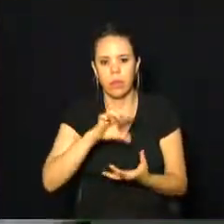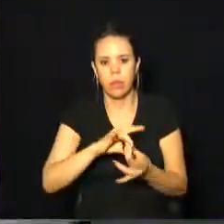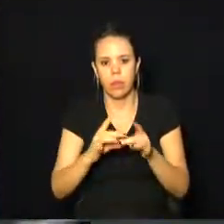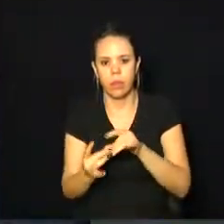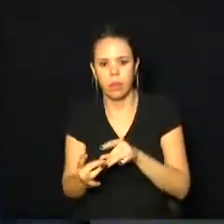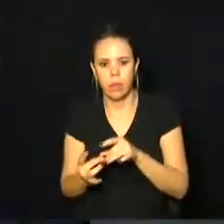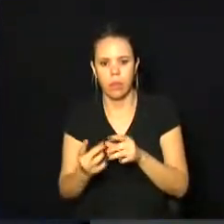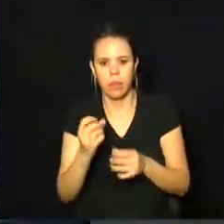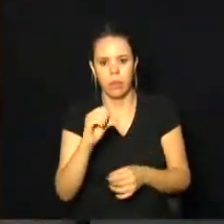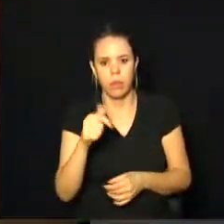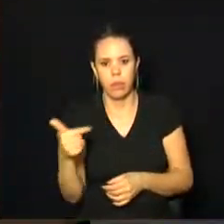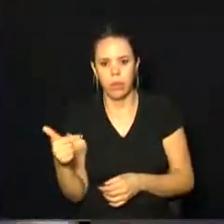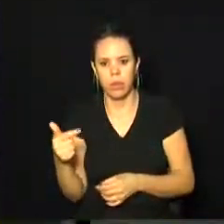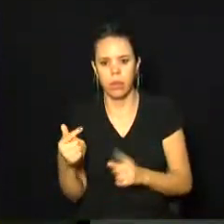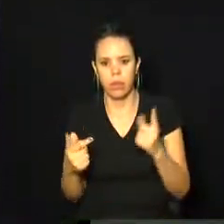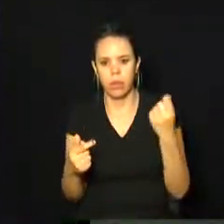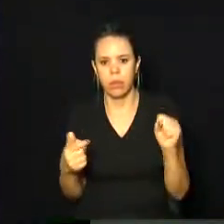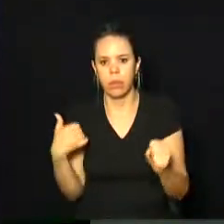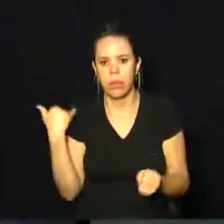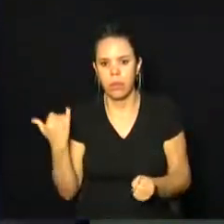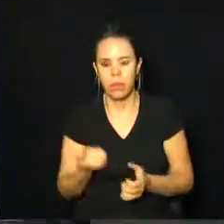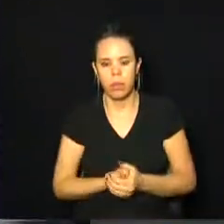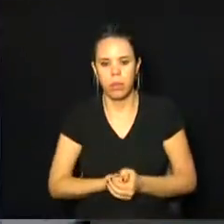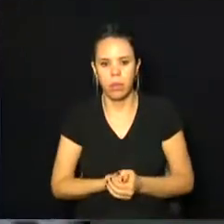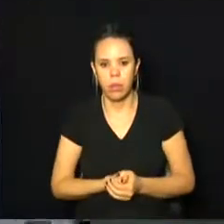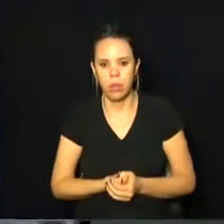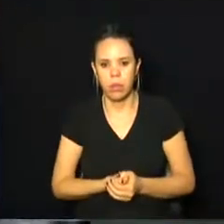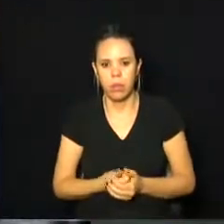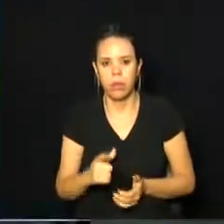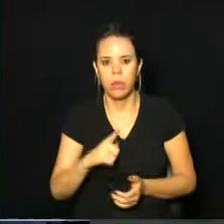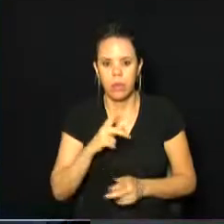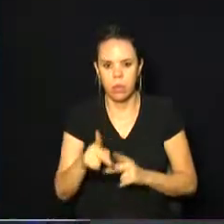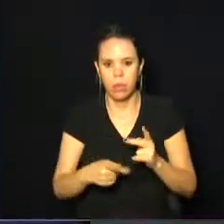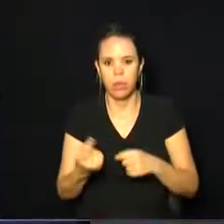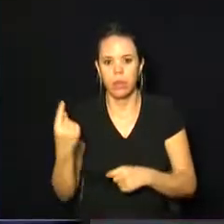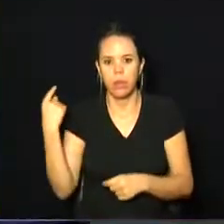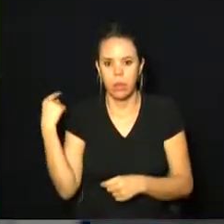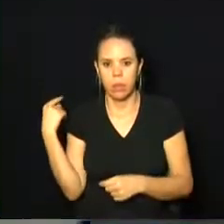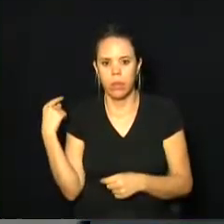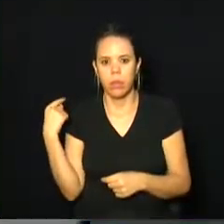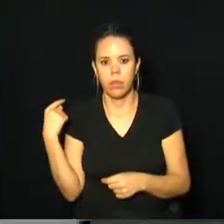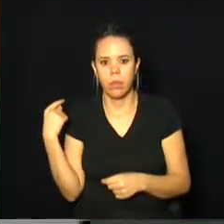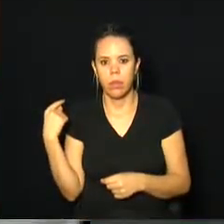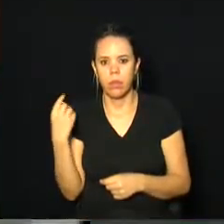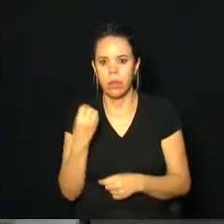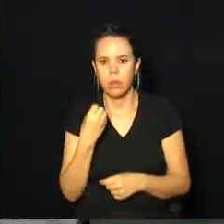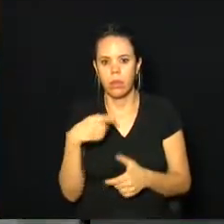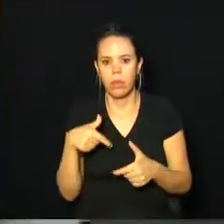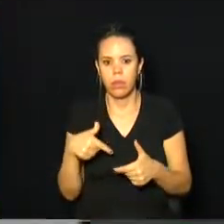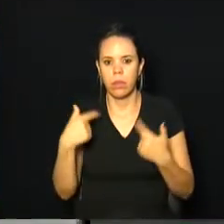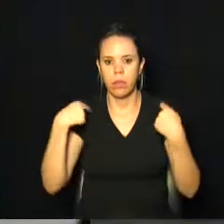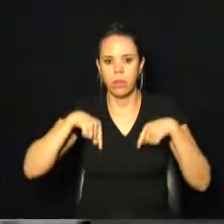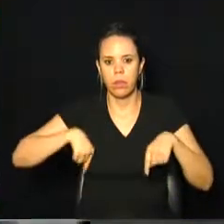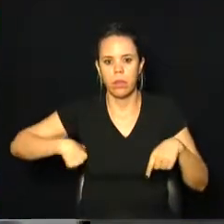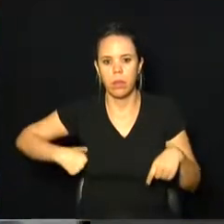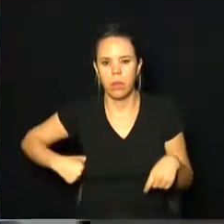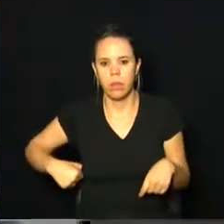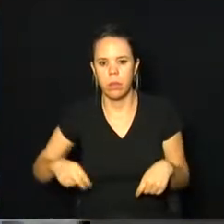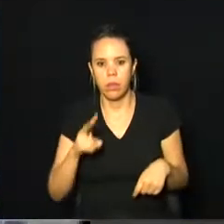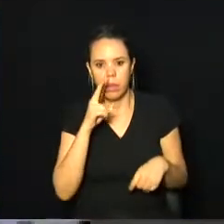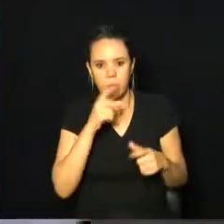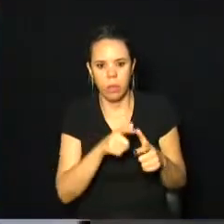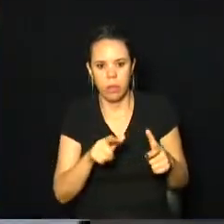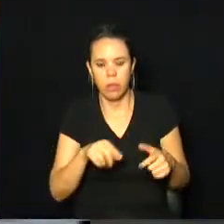em 92, com 18 anos. Então, assim, a gente tinha uma geração que, com o trabalho físico intenso e